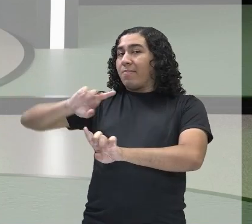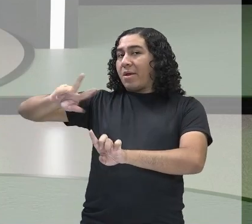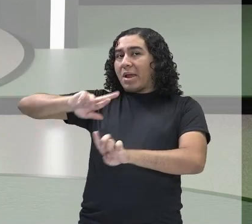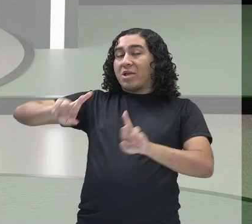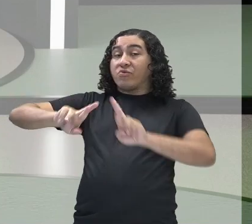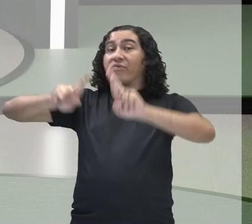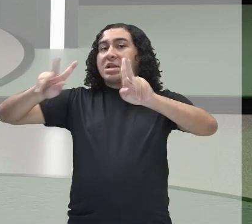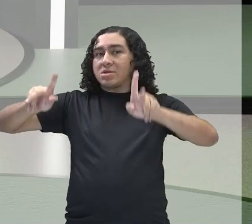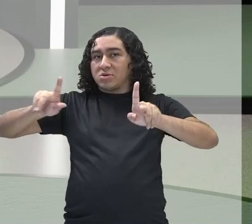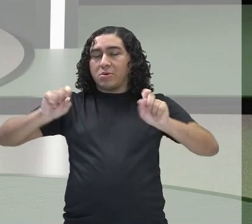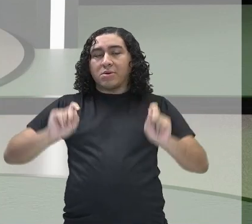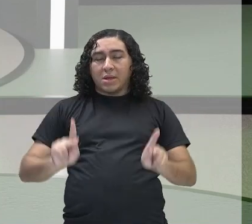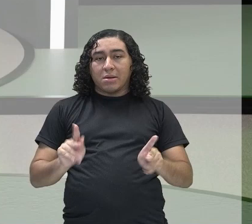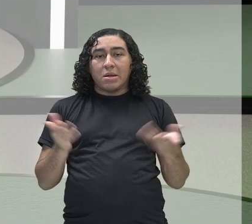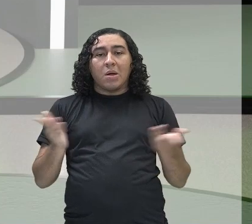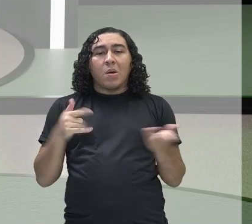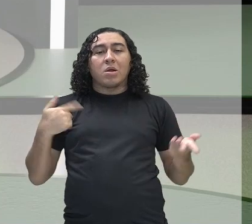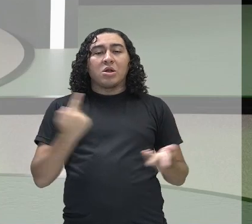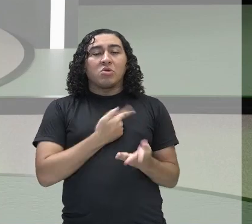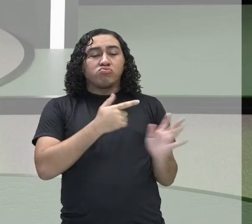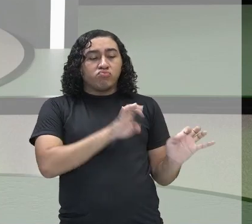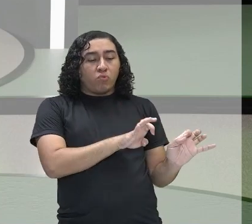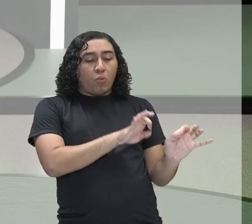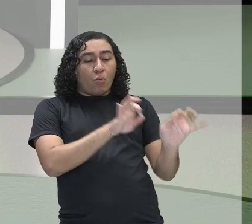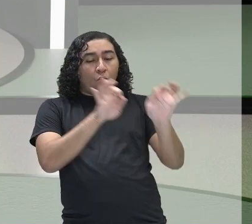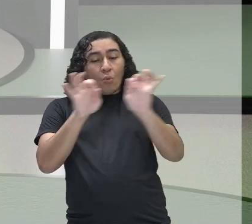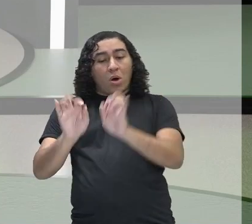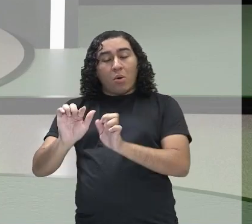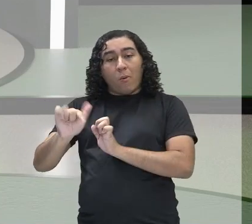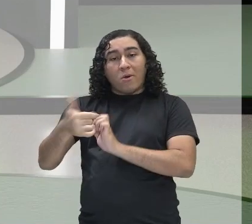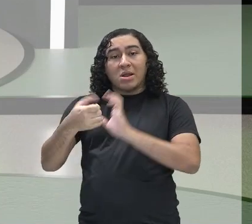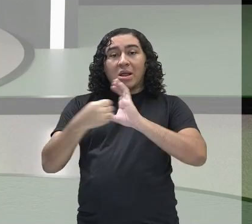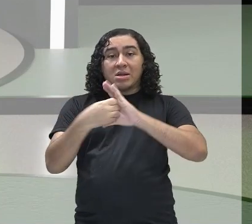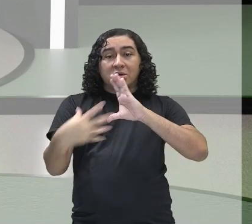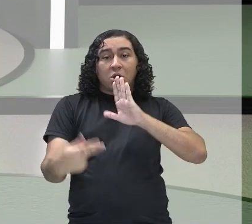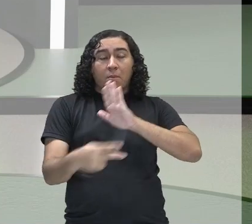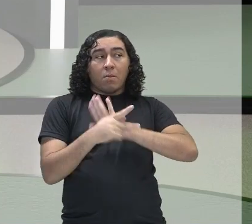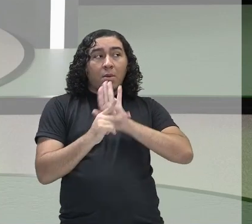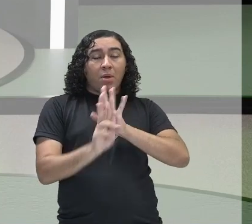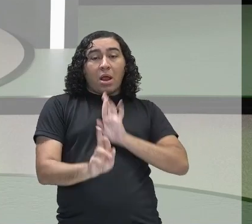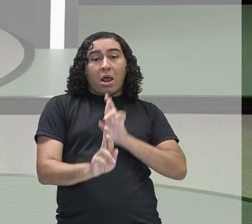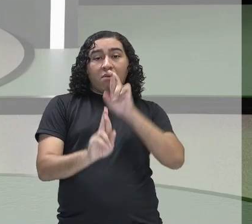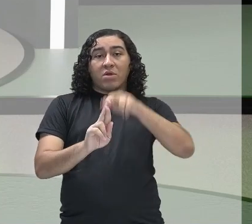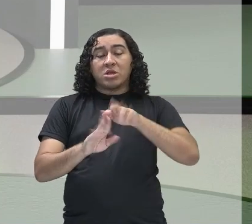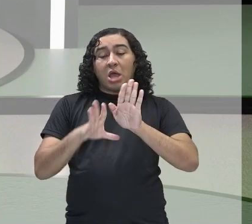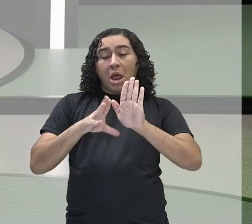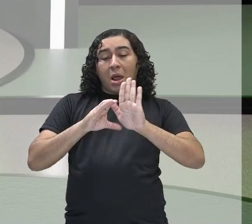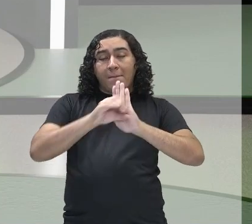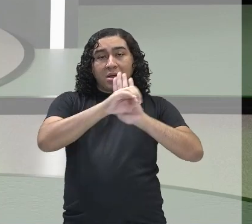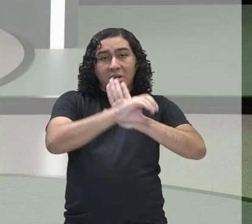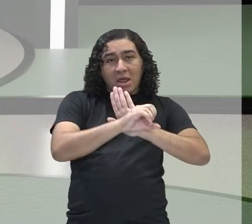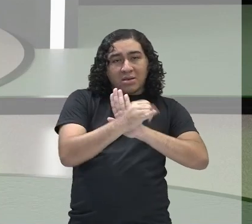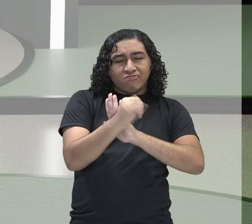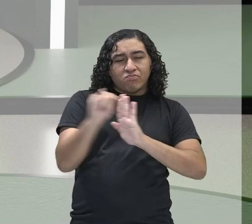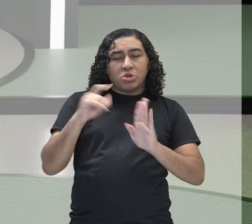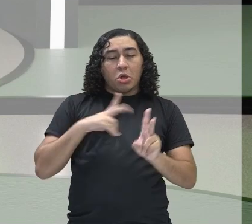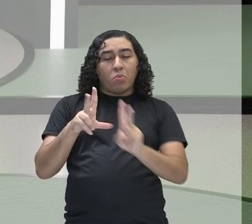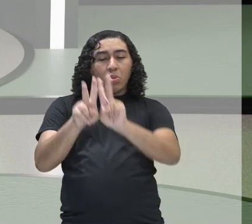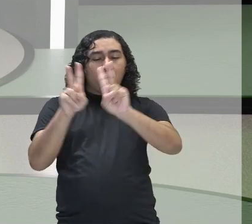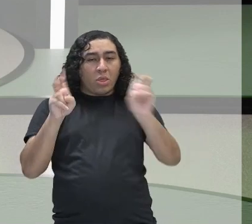tá E aí nós vamos observar também outras características relacionados a bactérias né quando a gente fala desses